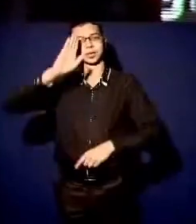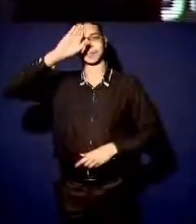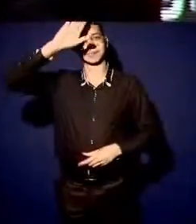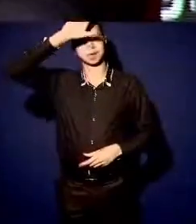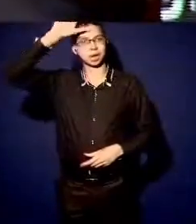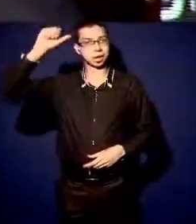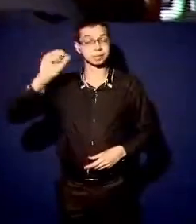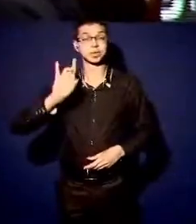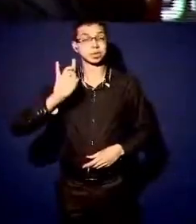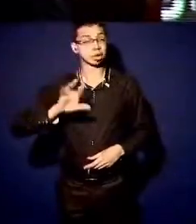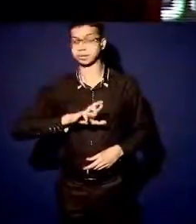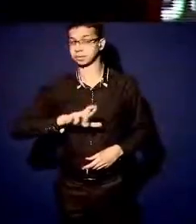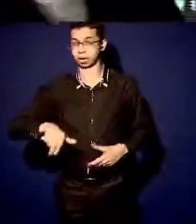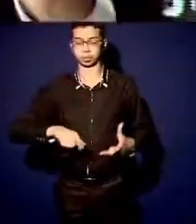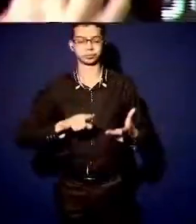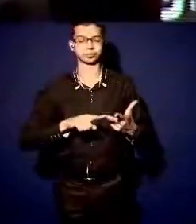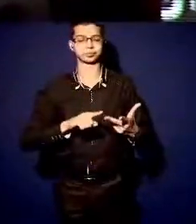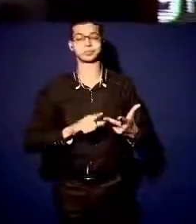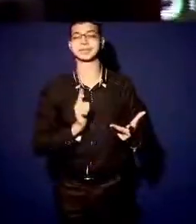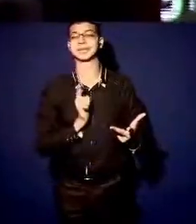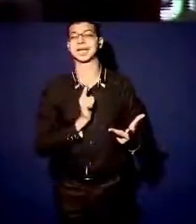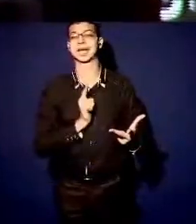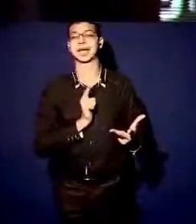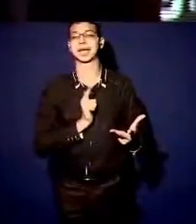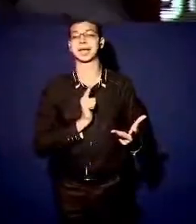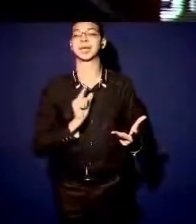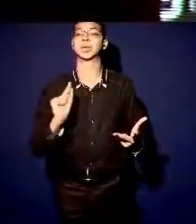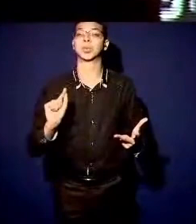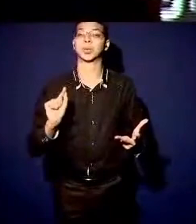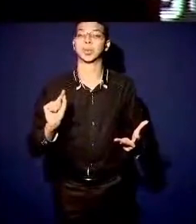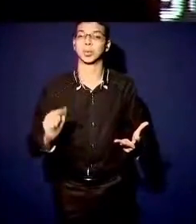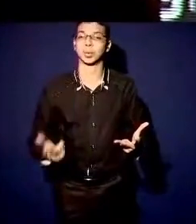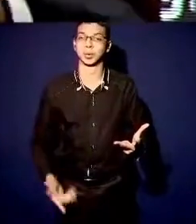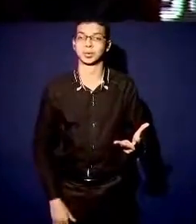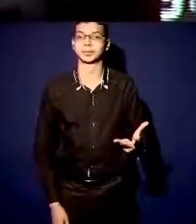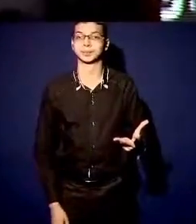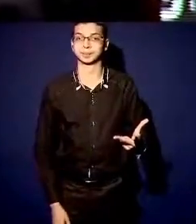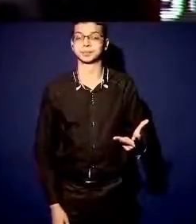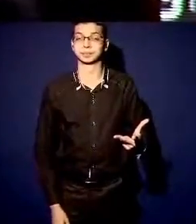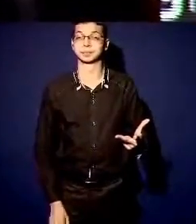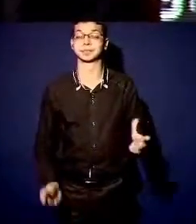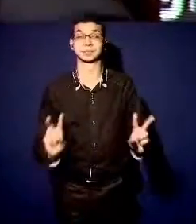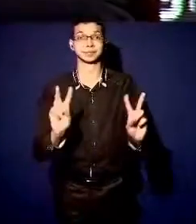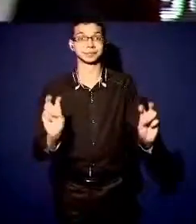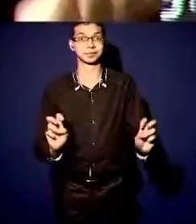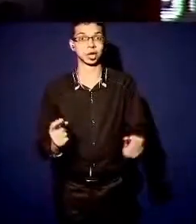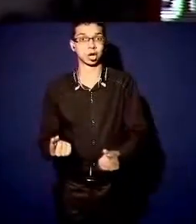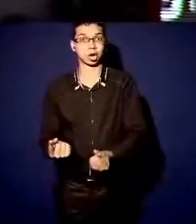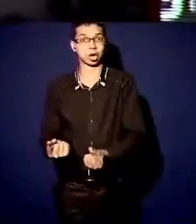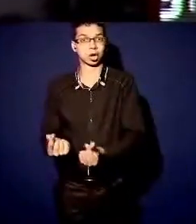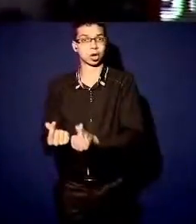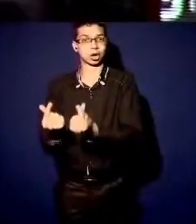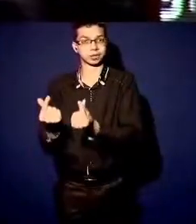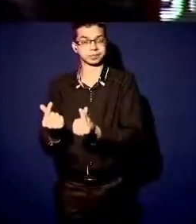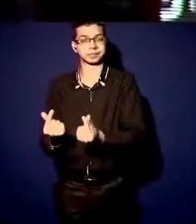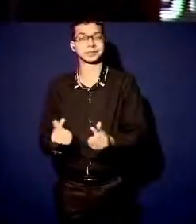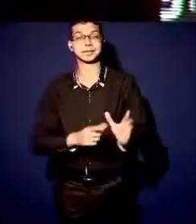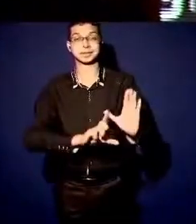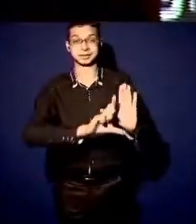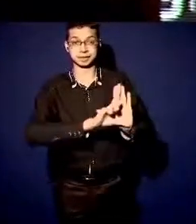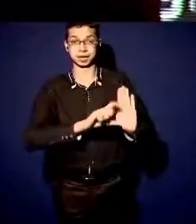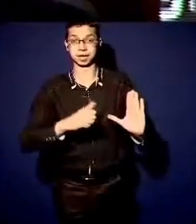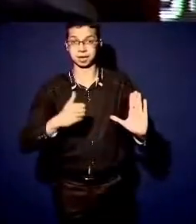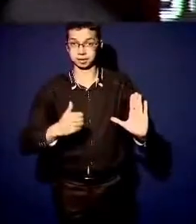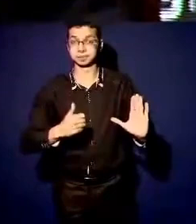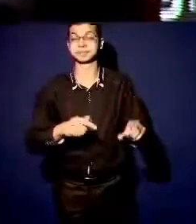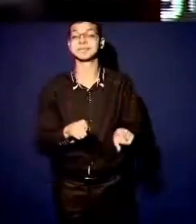não só e nós temos essa Amazônia essa Amazônia incorporada ciclos econômicos legais ou Ilegais então